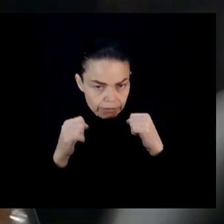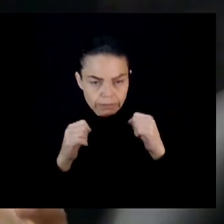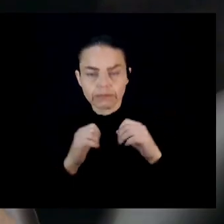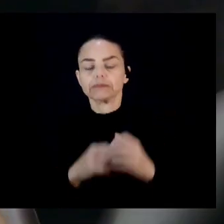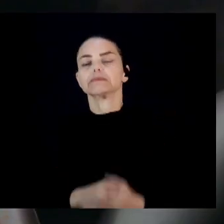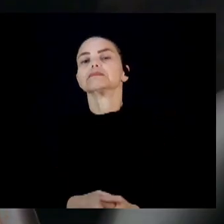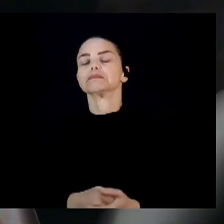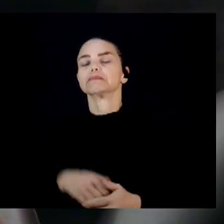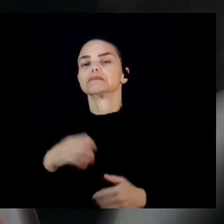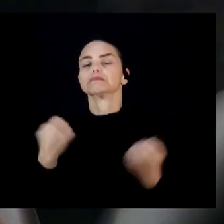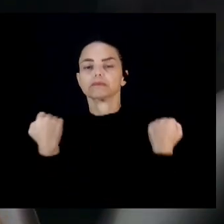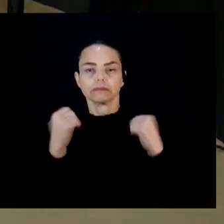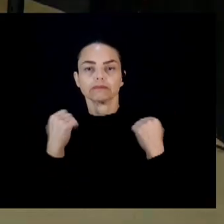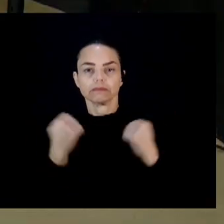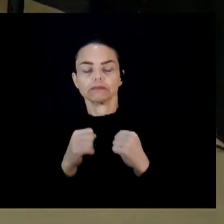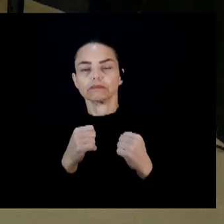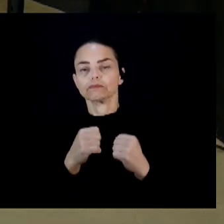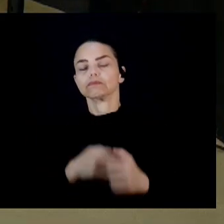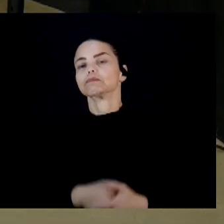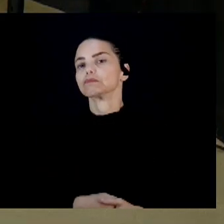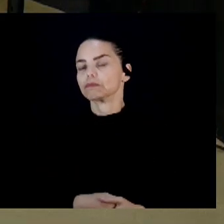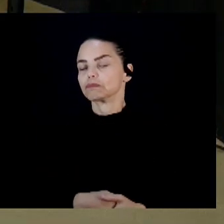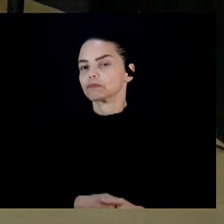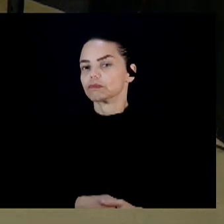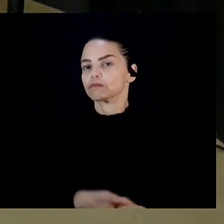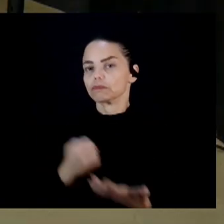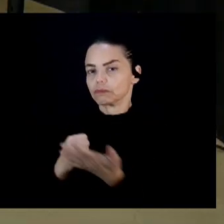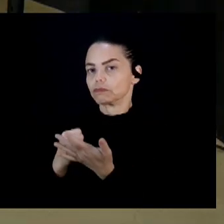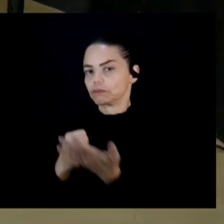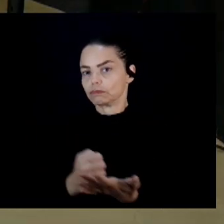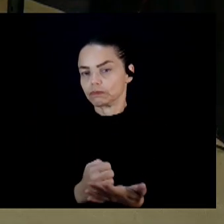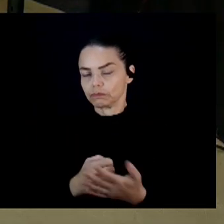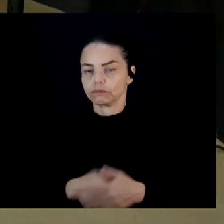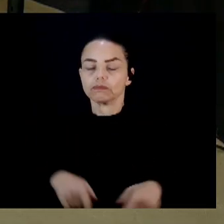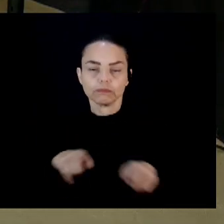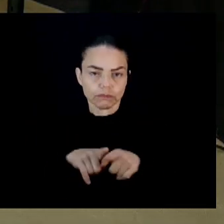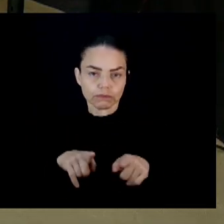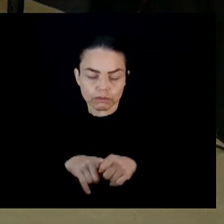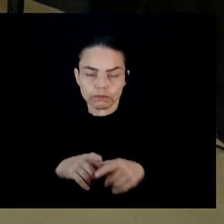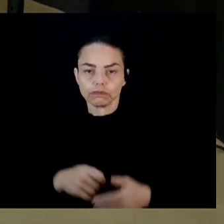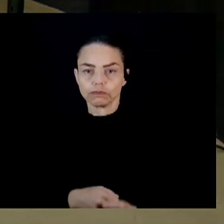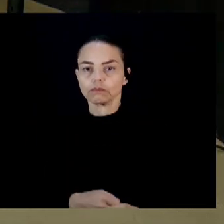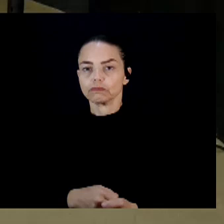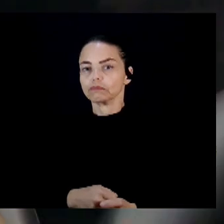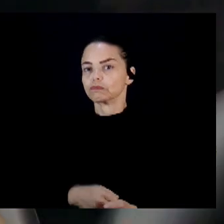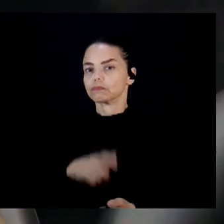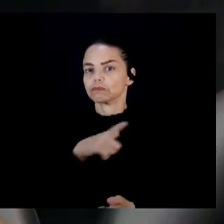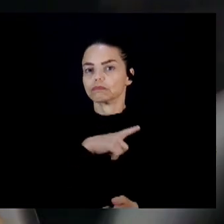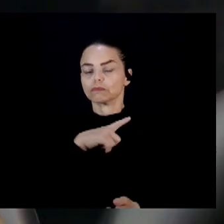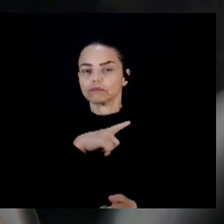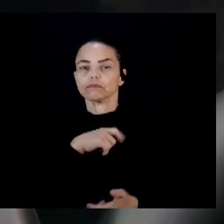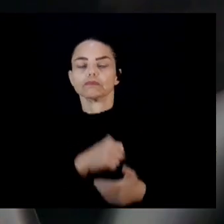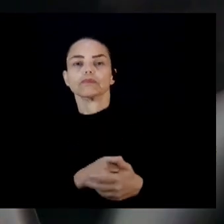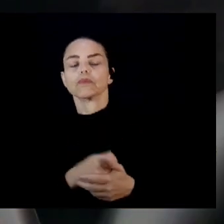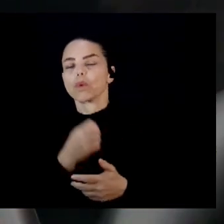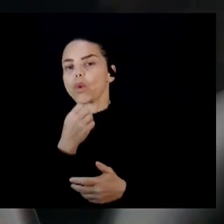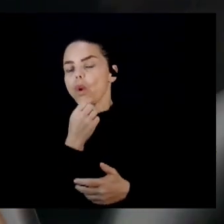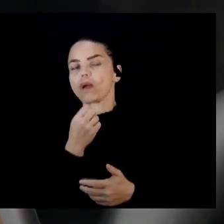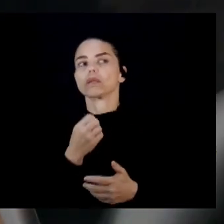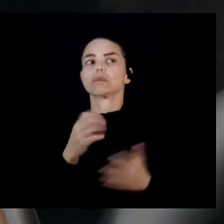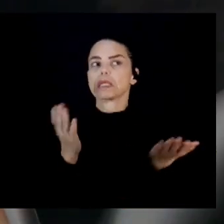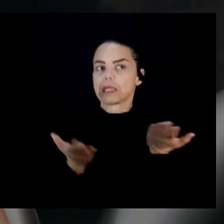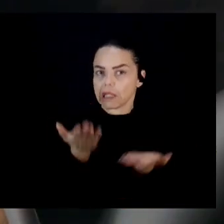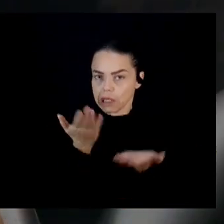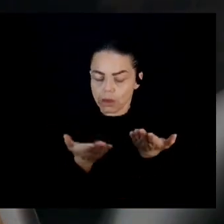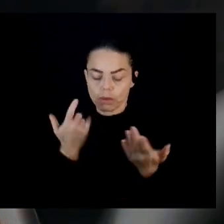com consistência. Mas ele pode ajudar em certo momento também. Claro, pode ajudar, mas assim, tendo bom senso, né? Tendo bom senso de você seguir